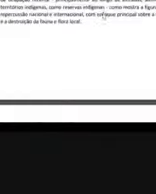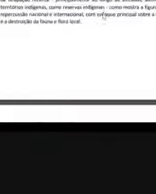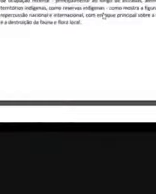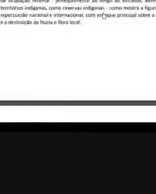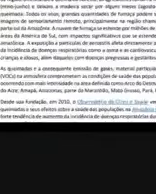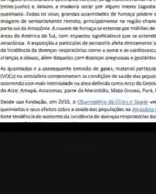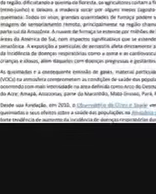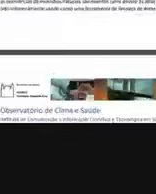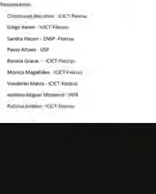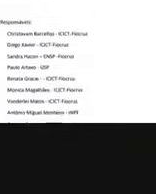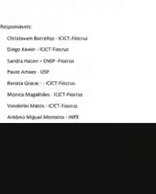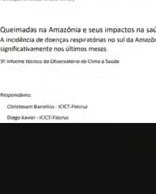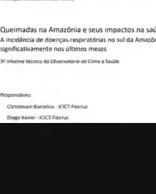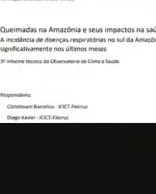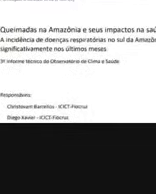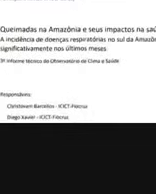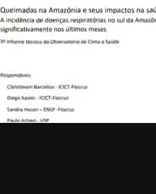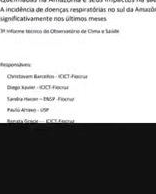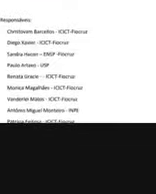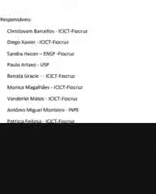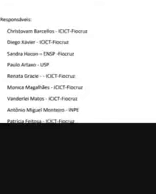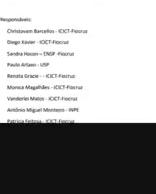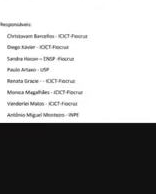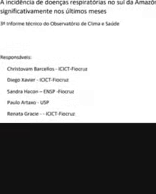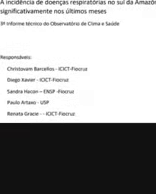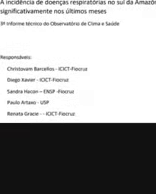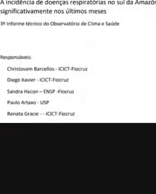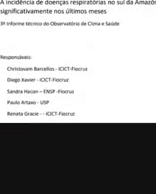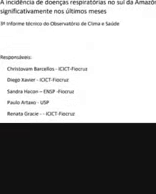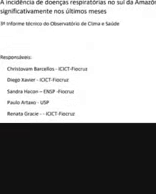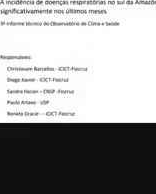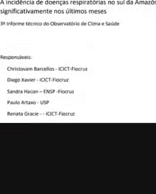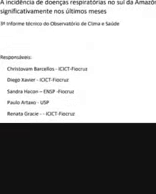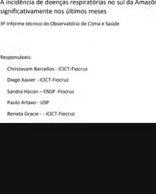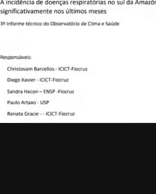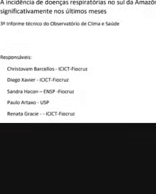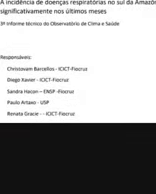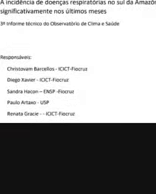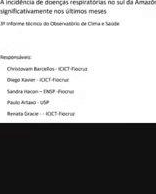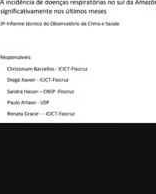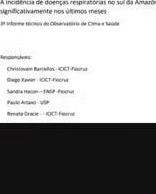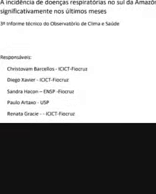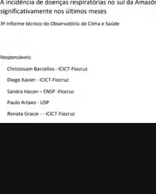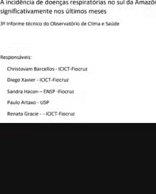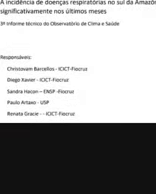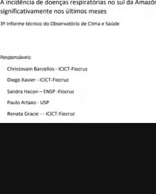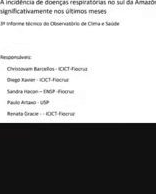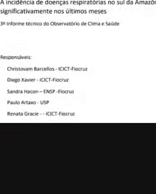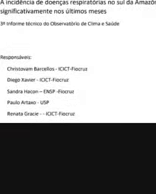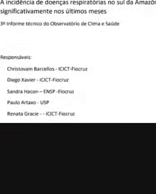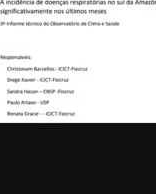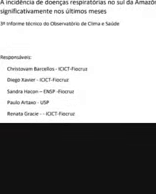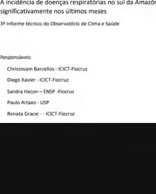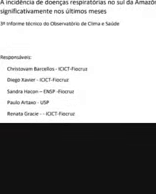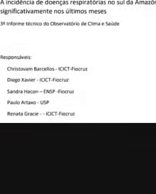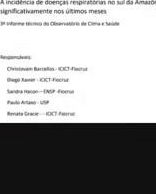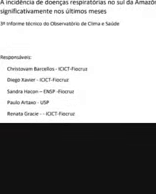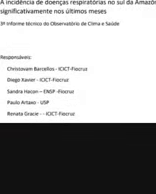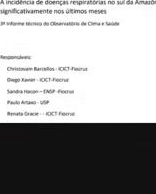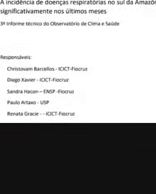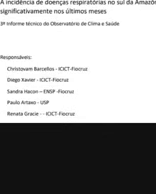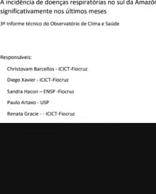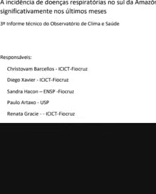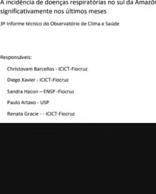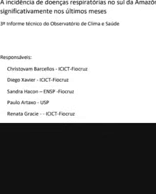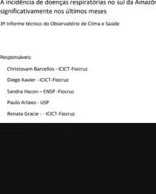Que é um relatório, vou colocar aqui para cima, que é do Observatório de Clima e Saúde, da Fundação Oswaldo